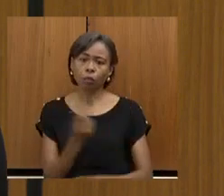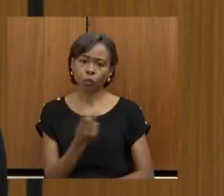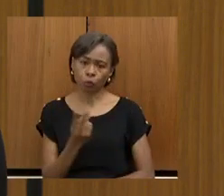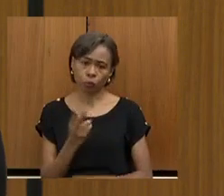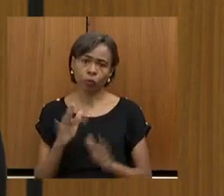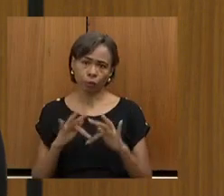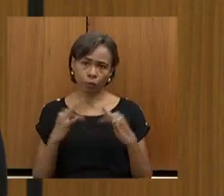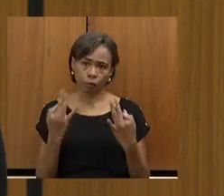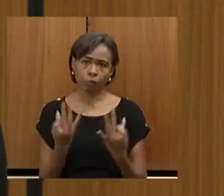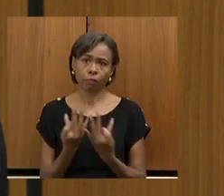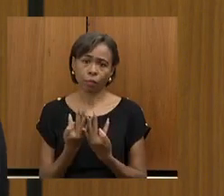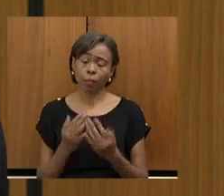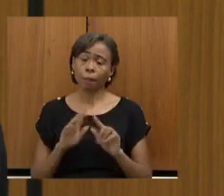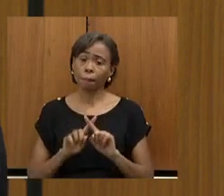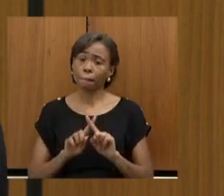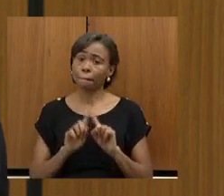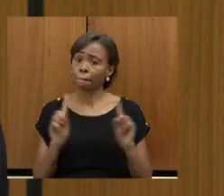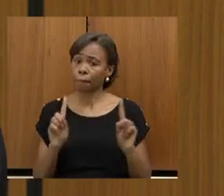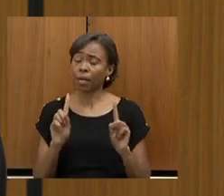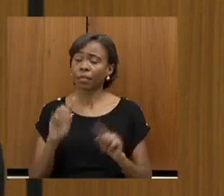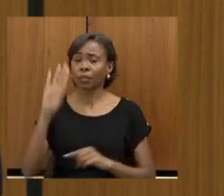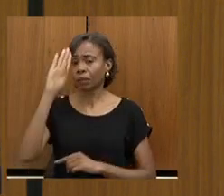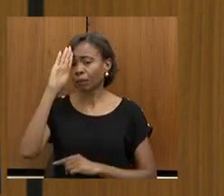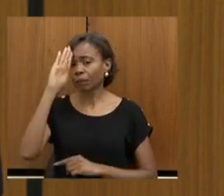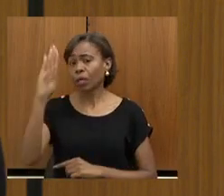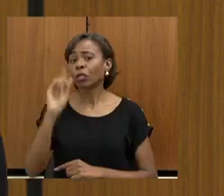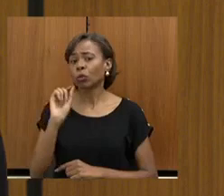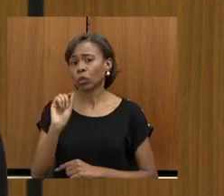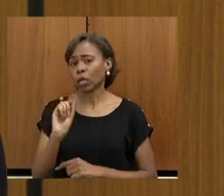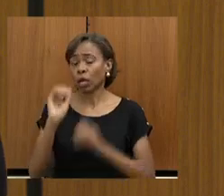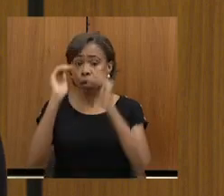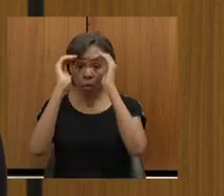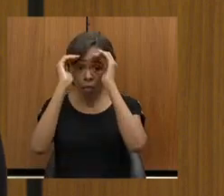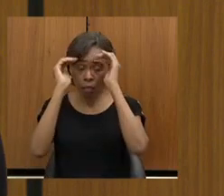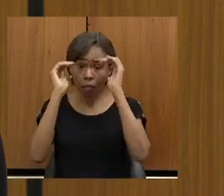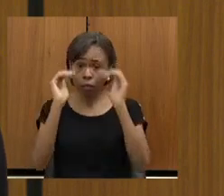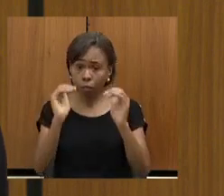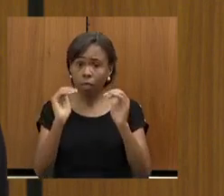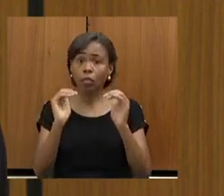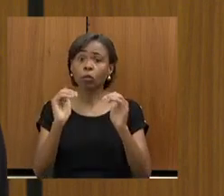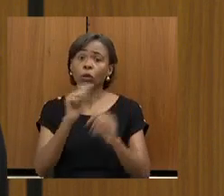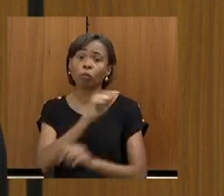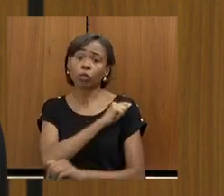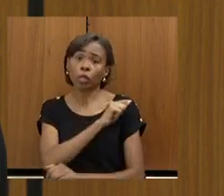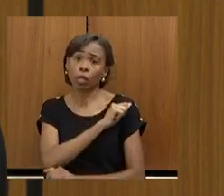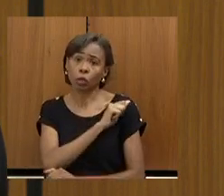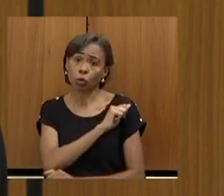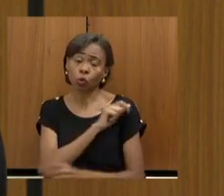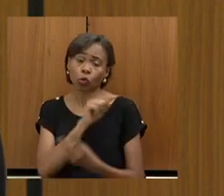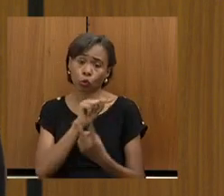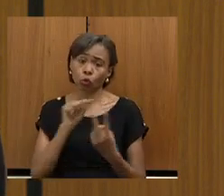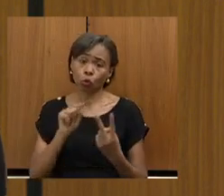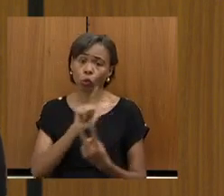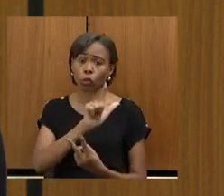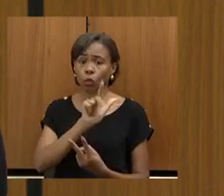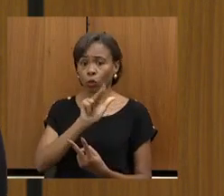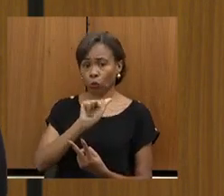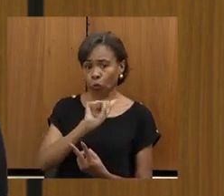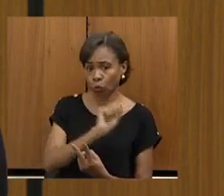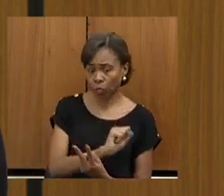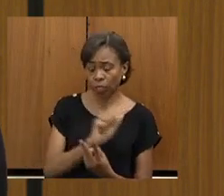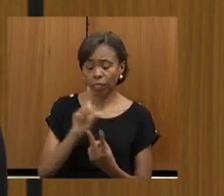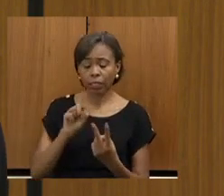famílias, mas, principalmente, o respeito que a escola tem pelos seus alunos Lucas e Davi, que,